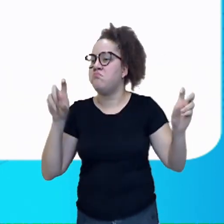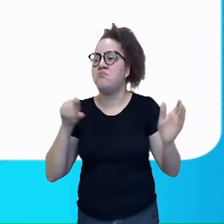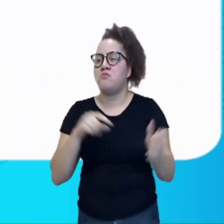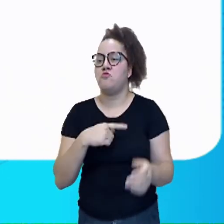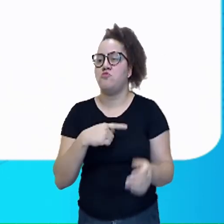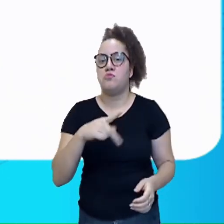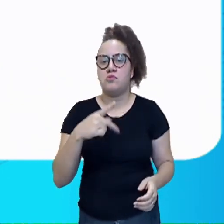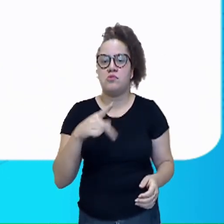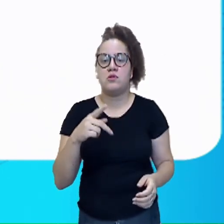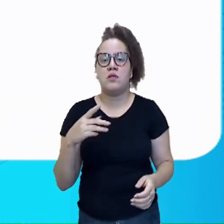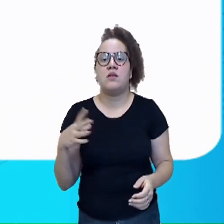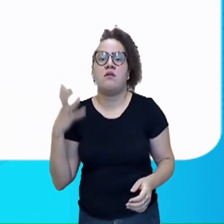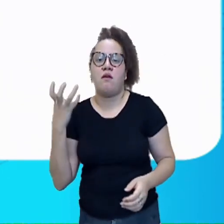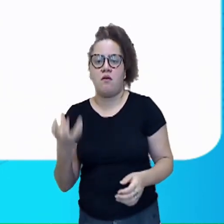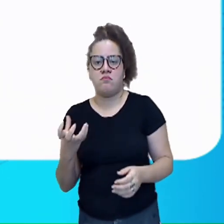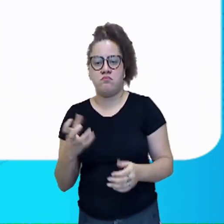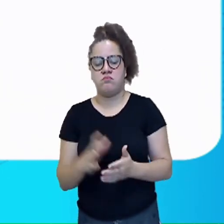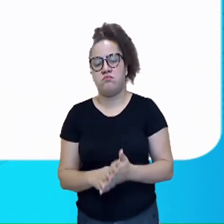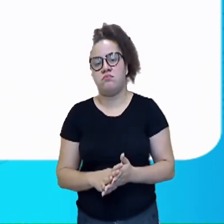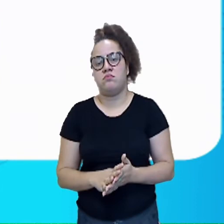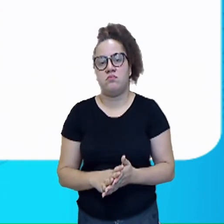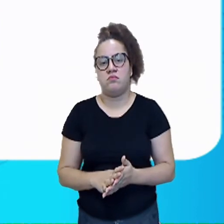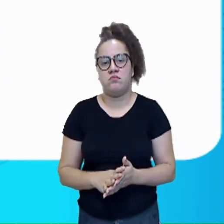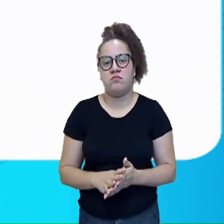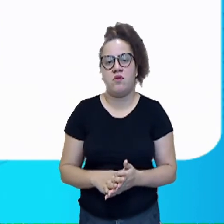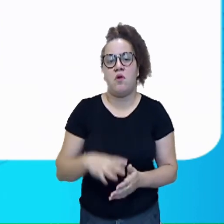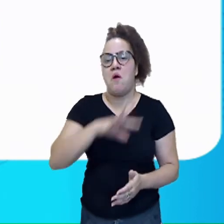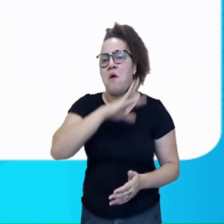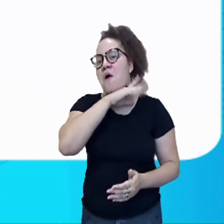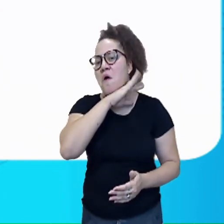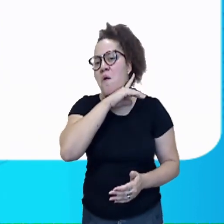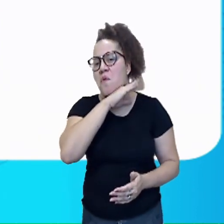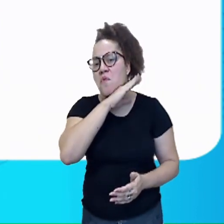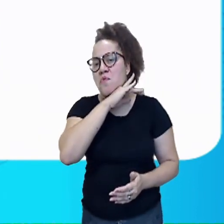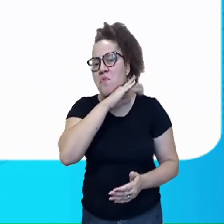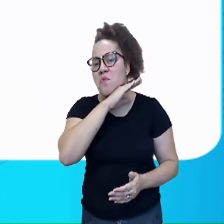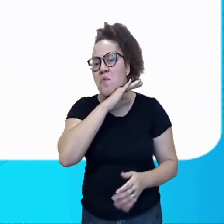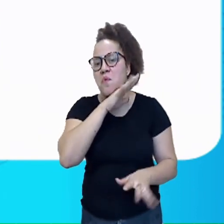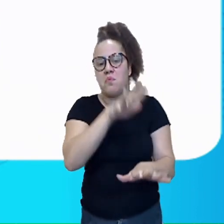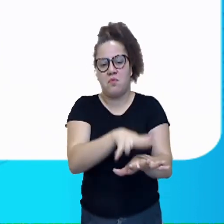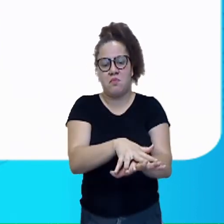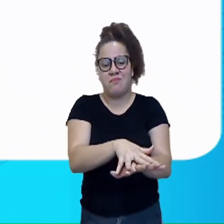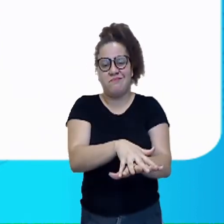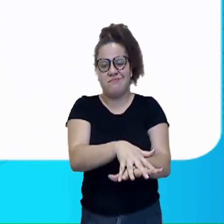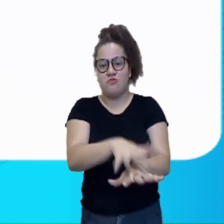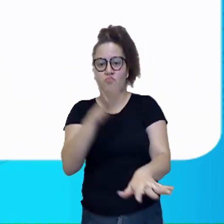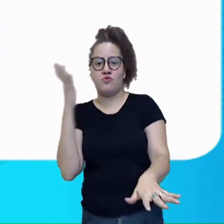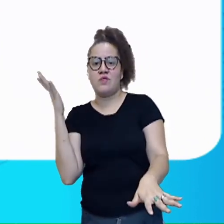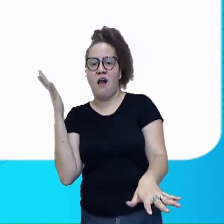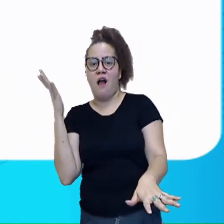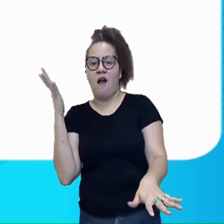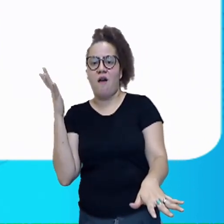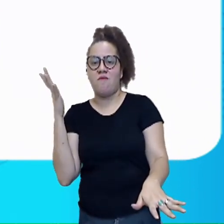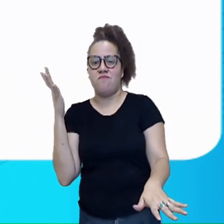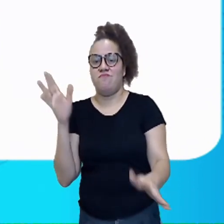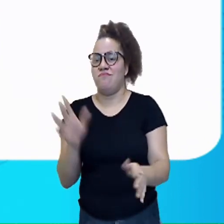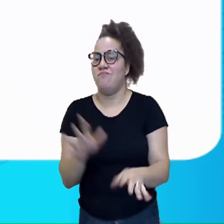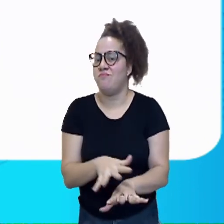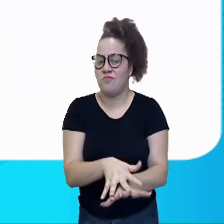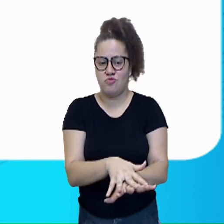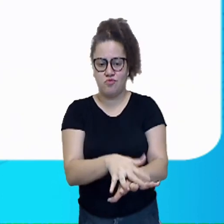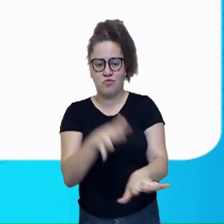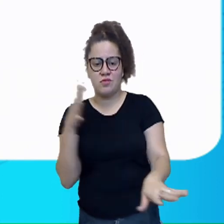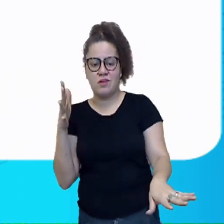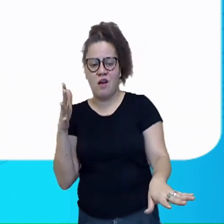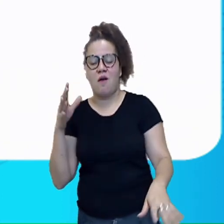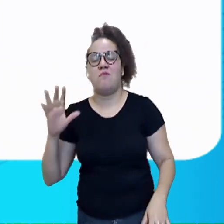Agora, como ponto negativo, nós temos o quê? A exclusão digital. Mesmo com esse boom da internet, né, ser